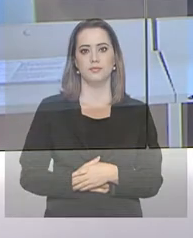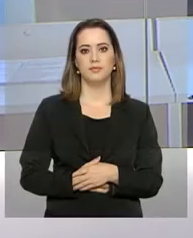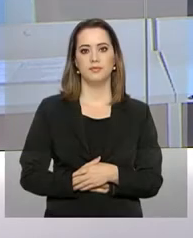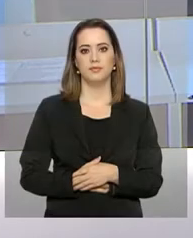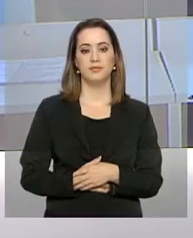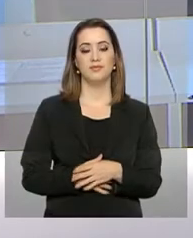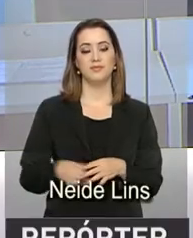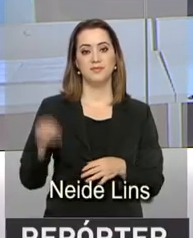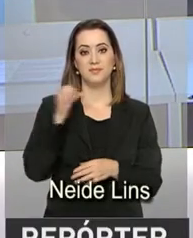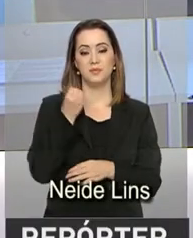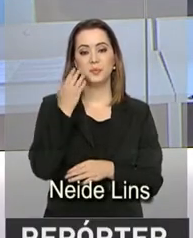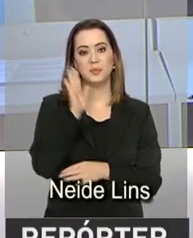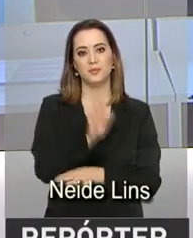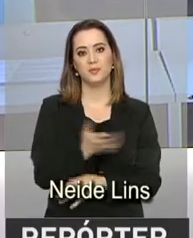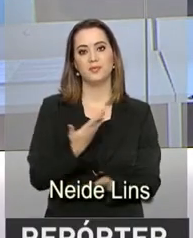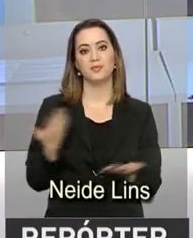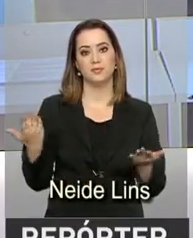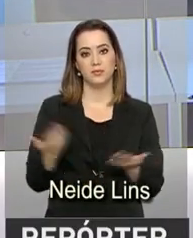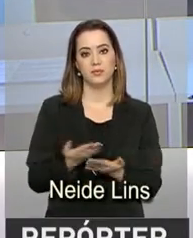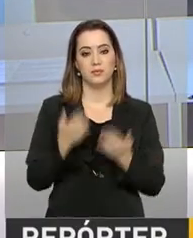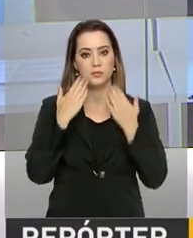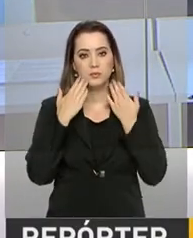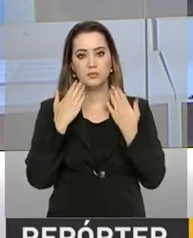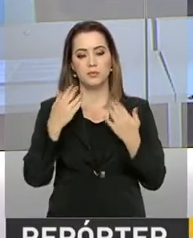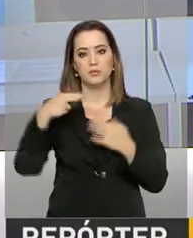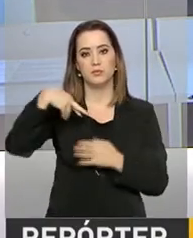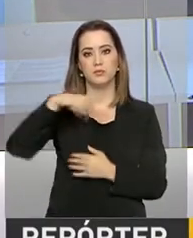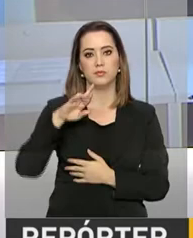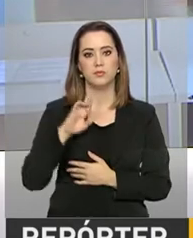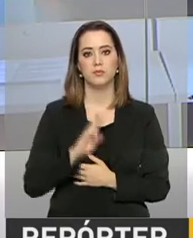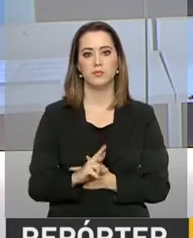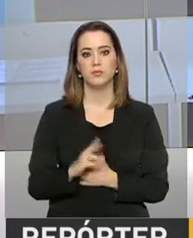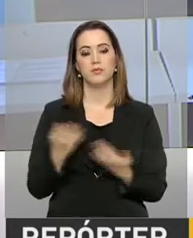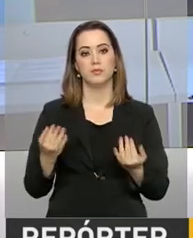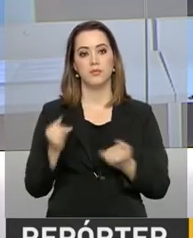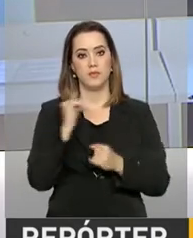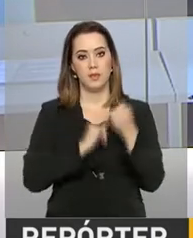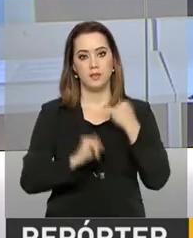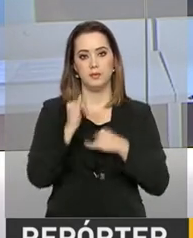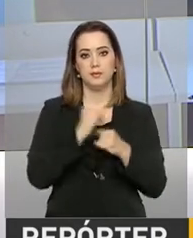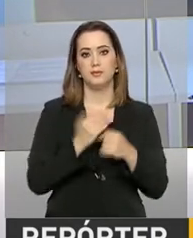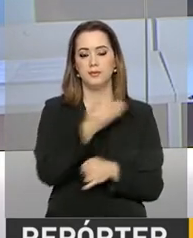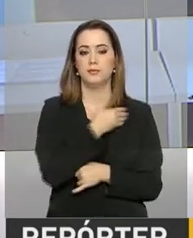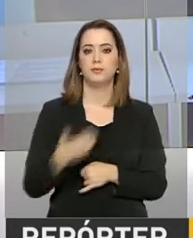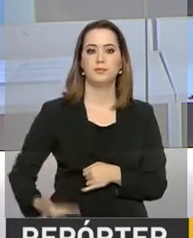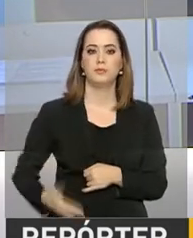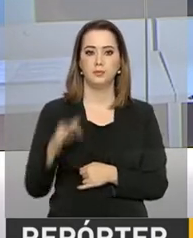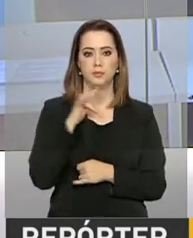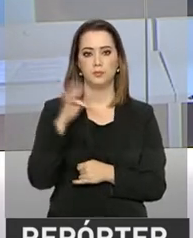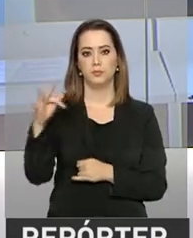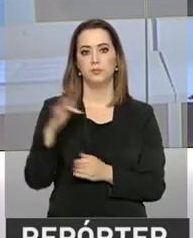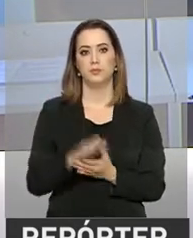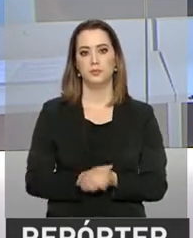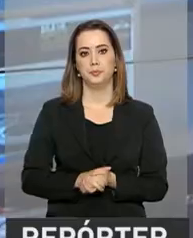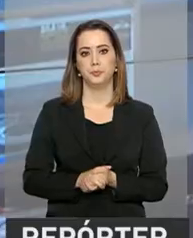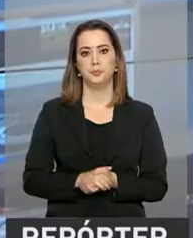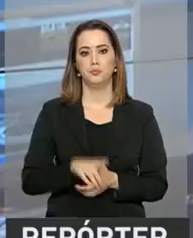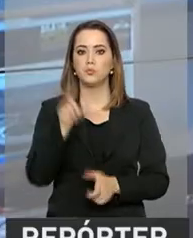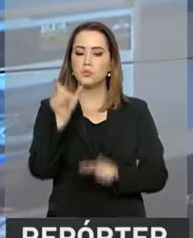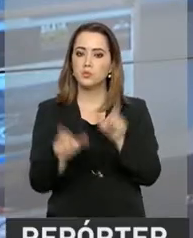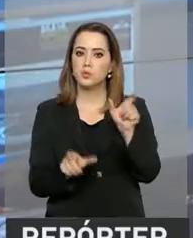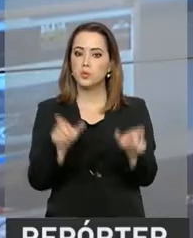olá boa tarde estamos de volta com mais uma edição do repórter nbr e as notícias do governo federal